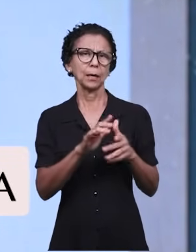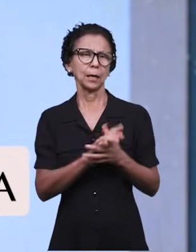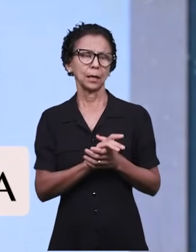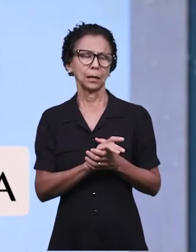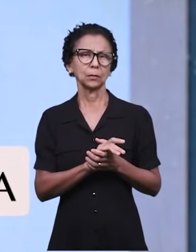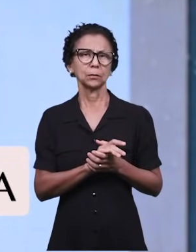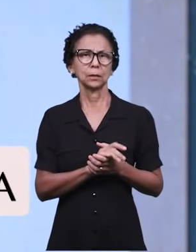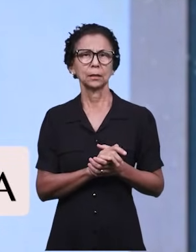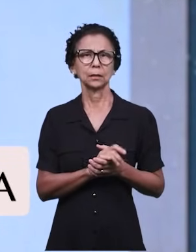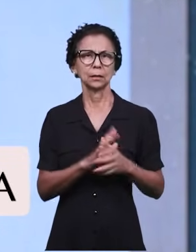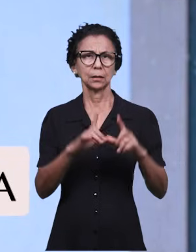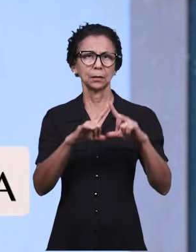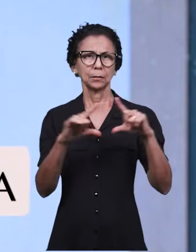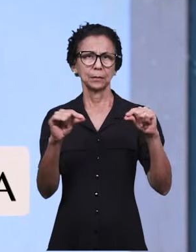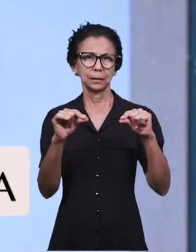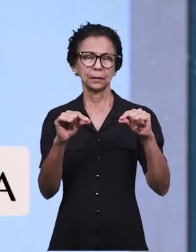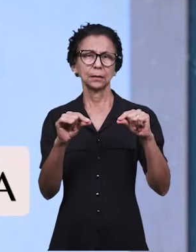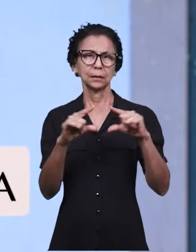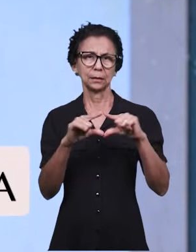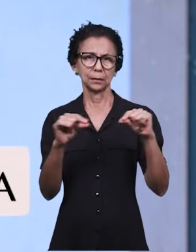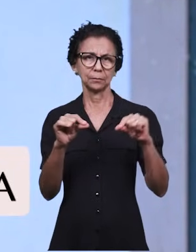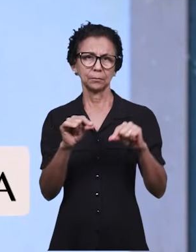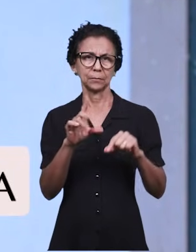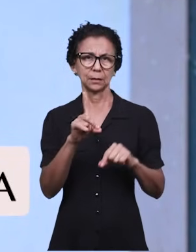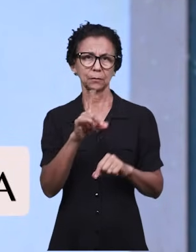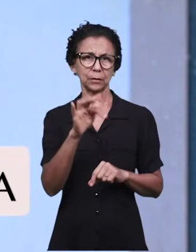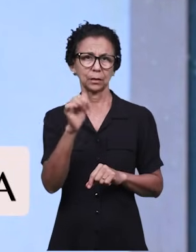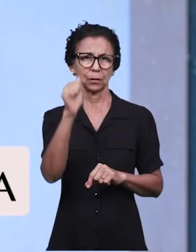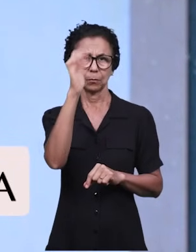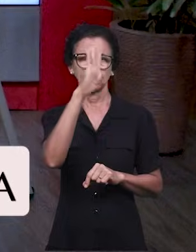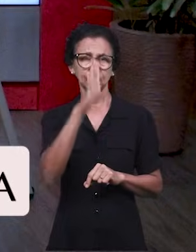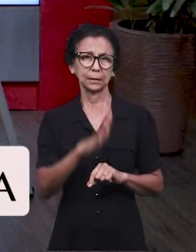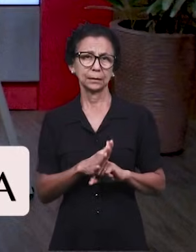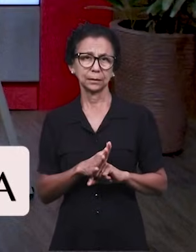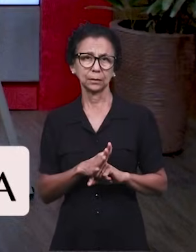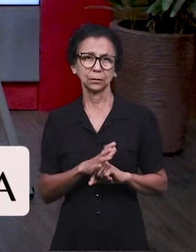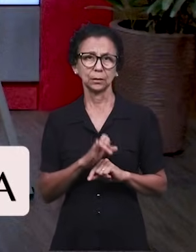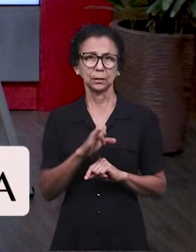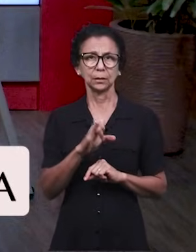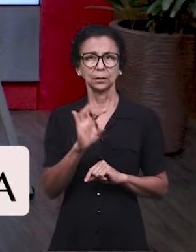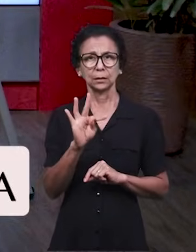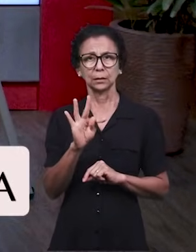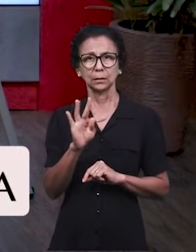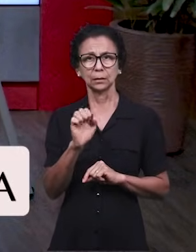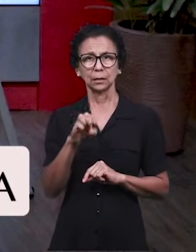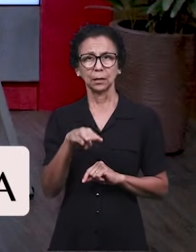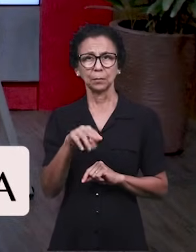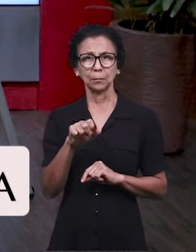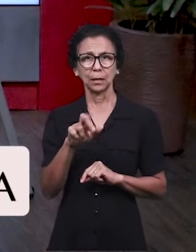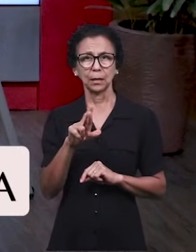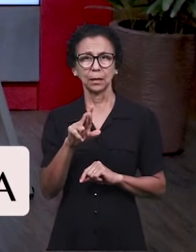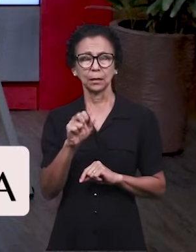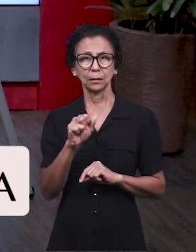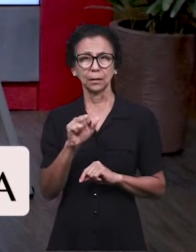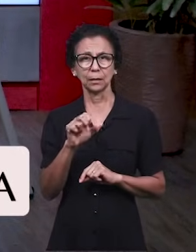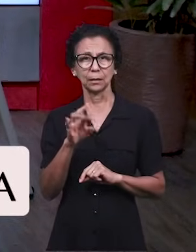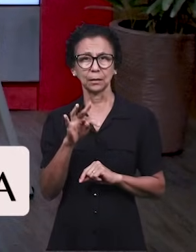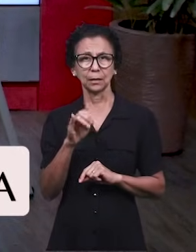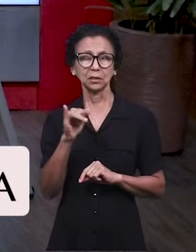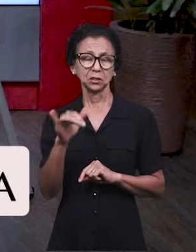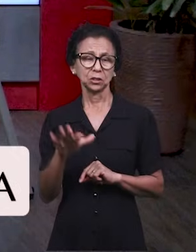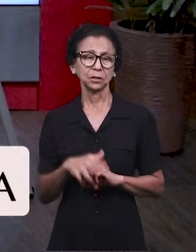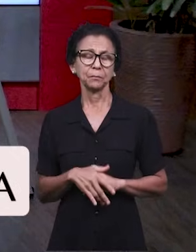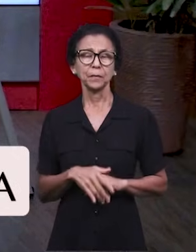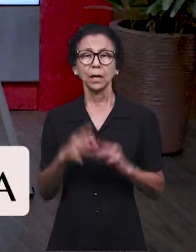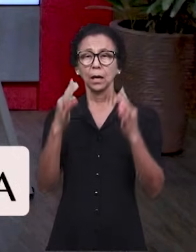em Brasília. E, muito bem, ele muito distinto, mas não houve resultado. Fui servir